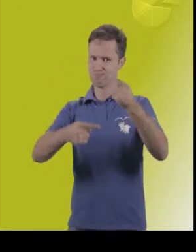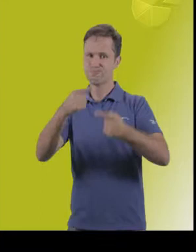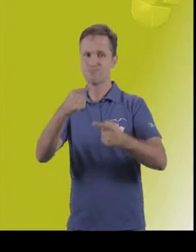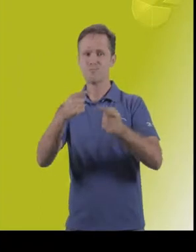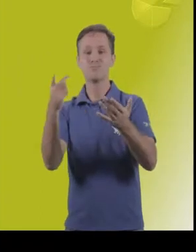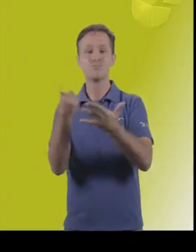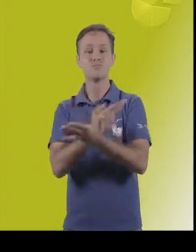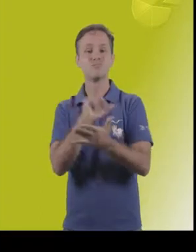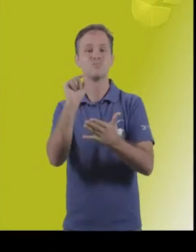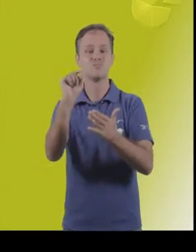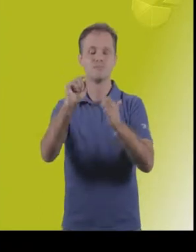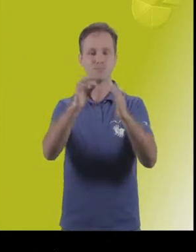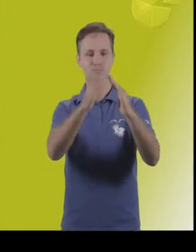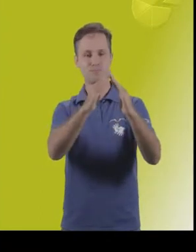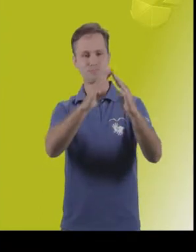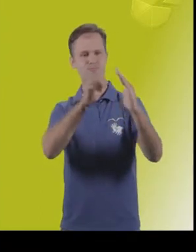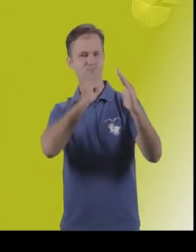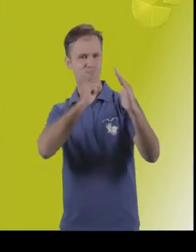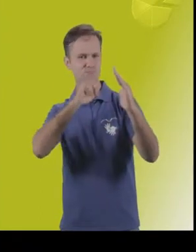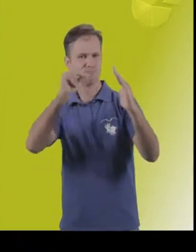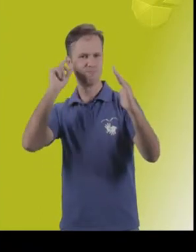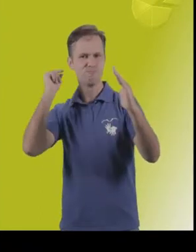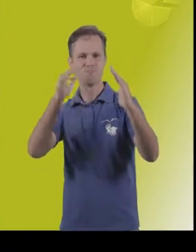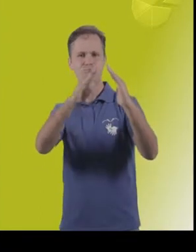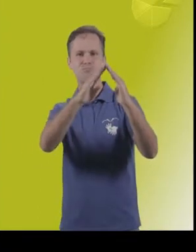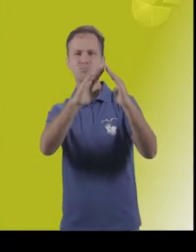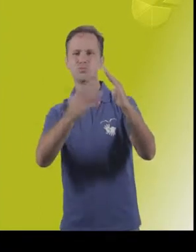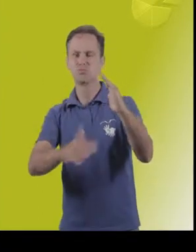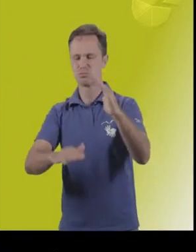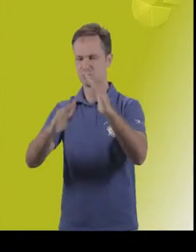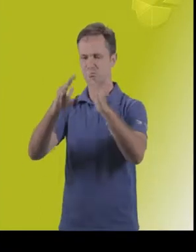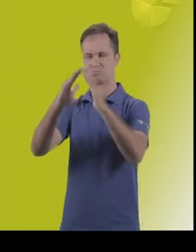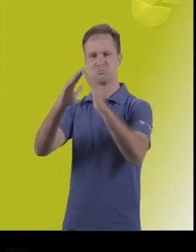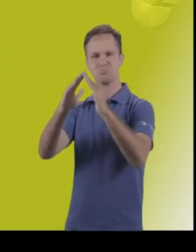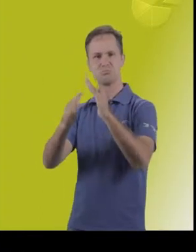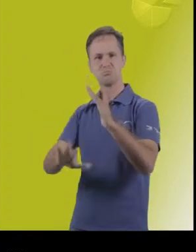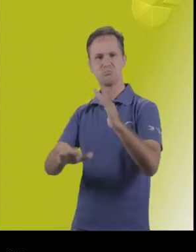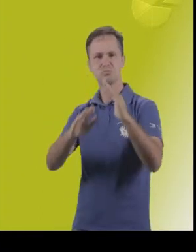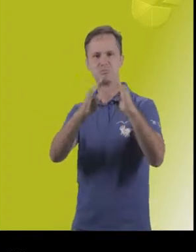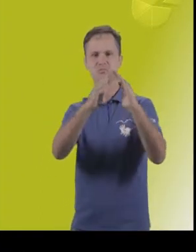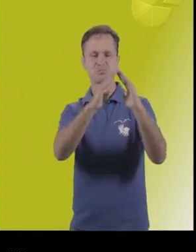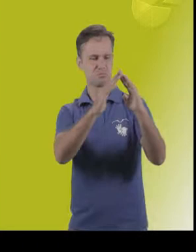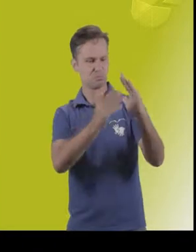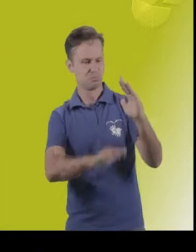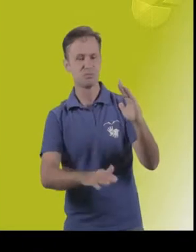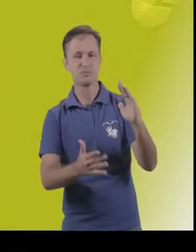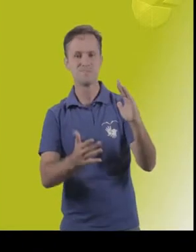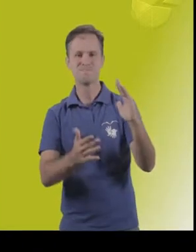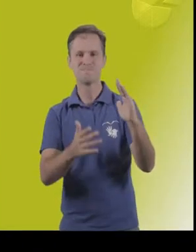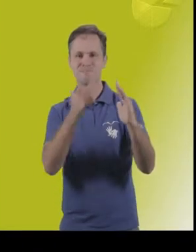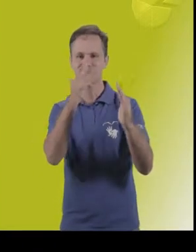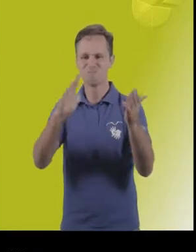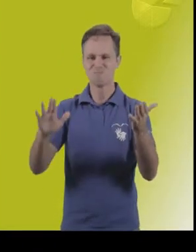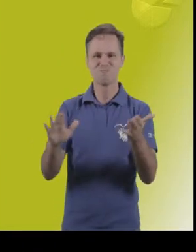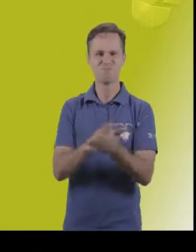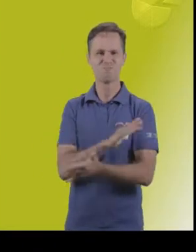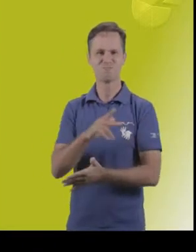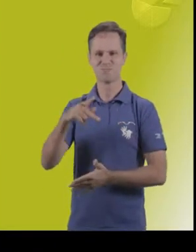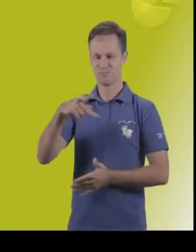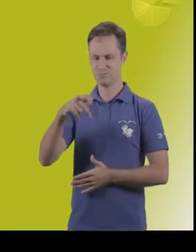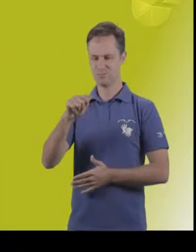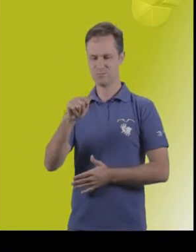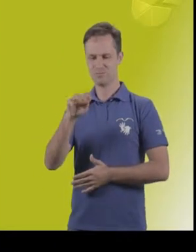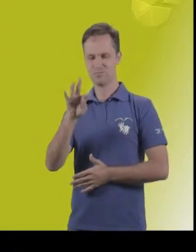Horizonte passa, uma série de demolições das casas antigas, destruições do patrimônio histórico.